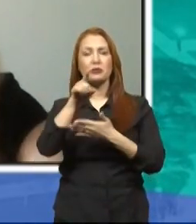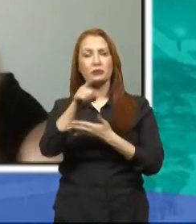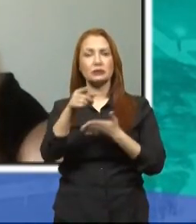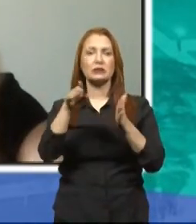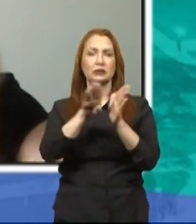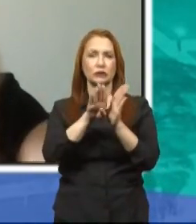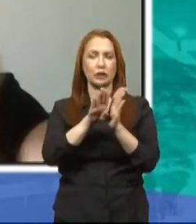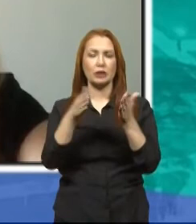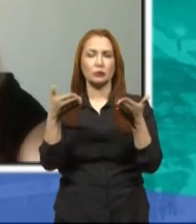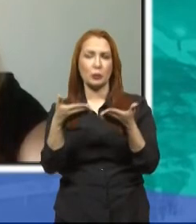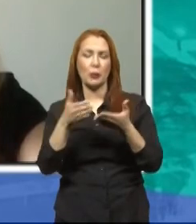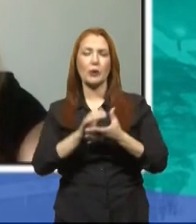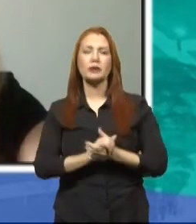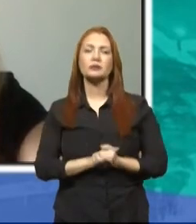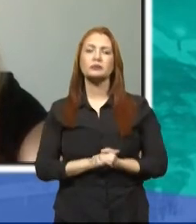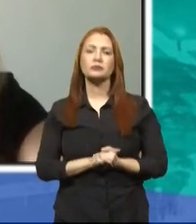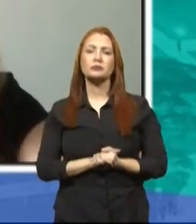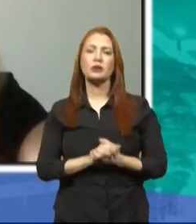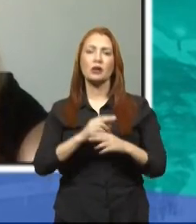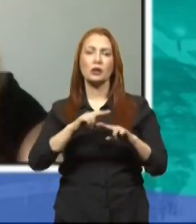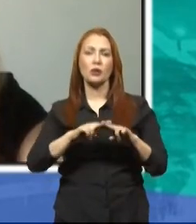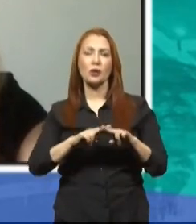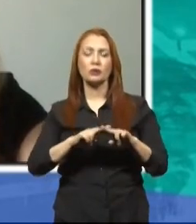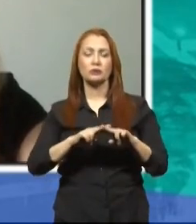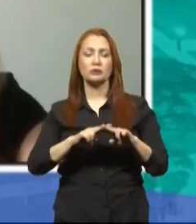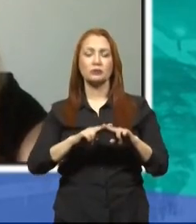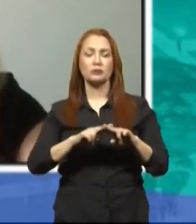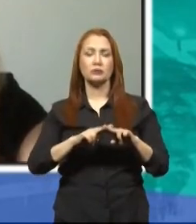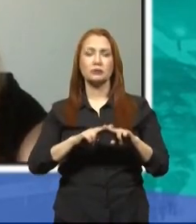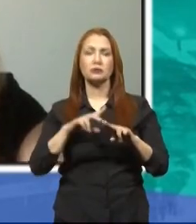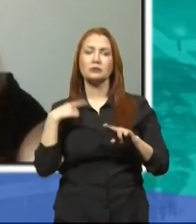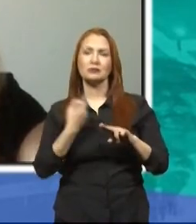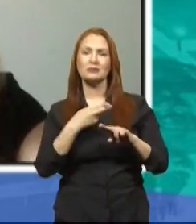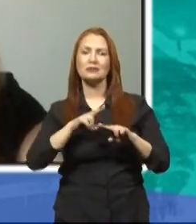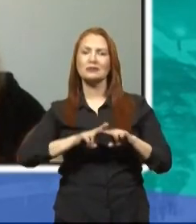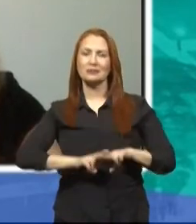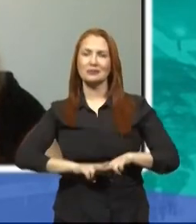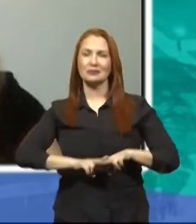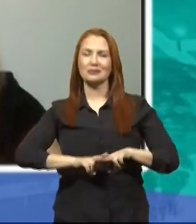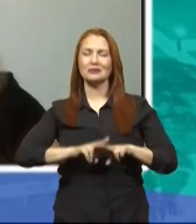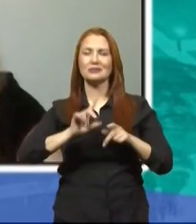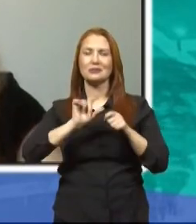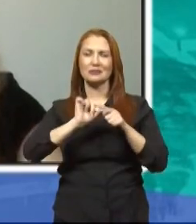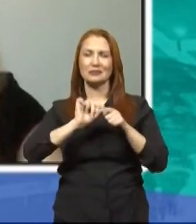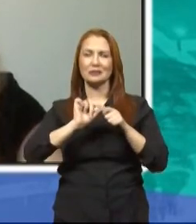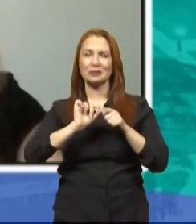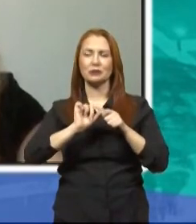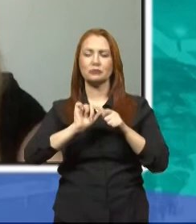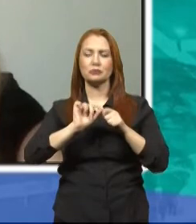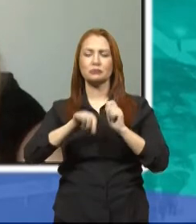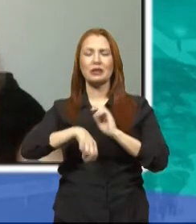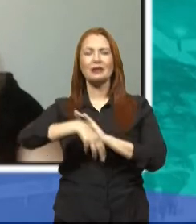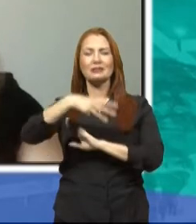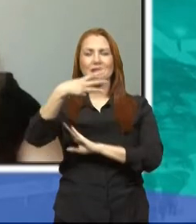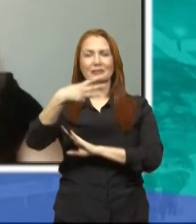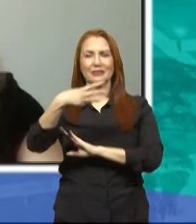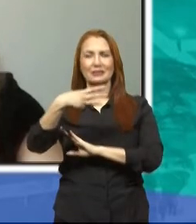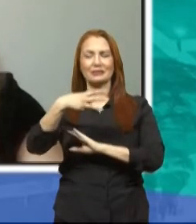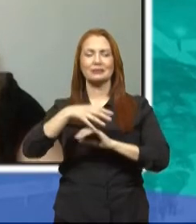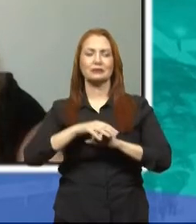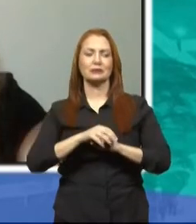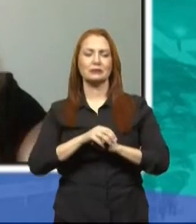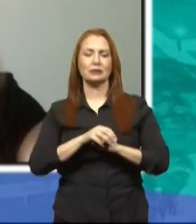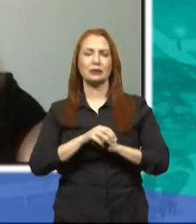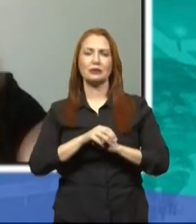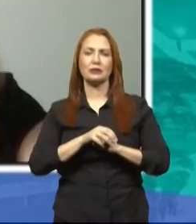agora, nós estamos aqui fazendo esse debate, que é a terceira edição do nosso painel Cidades